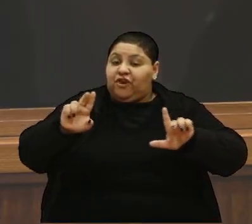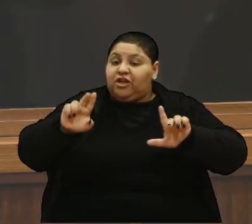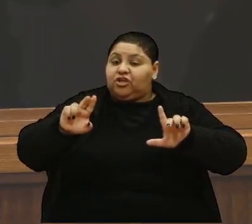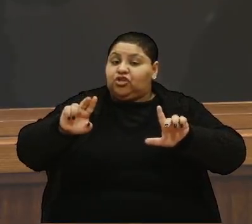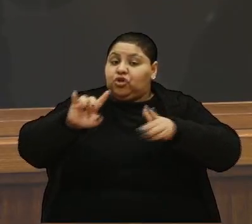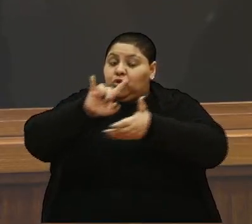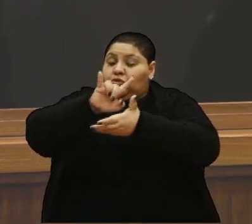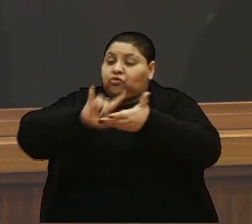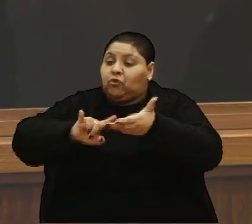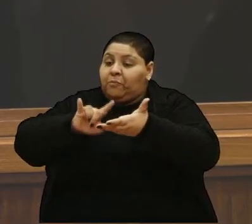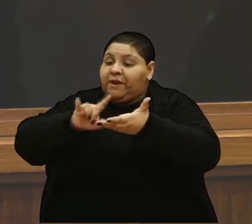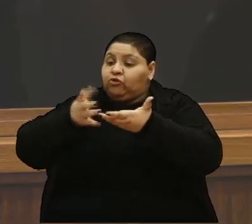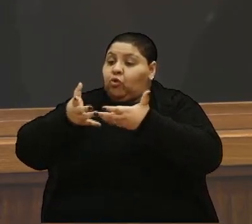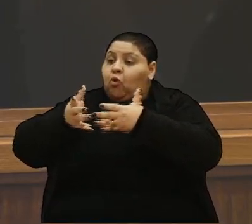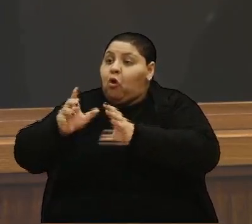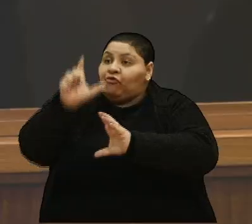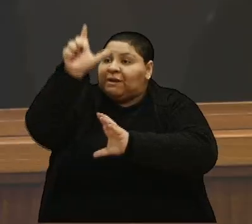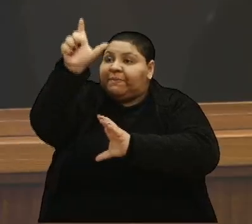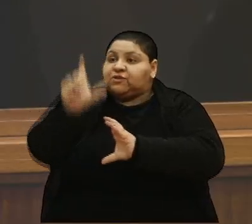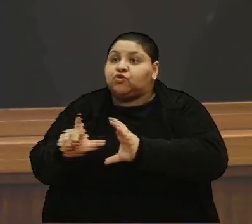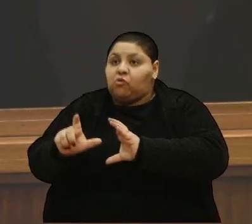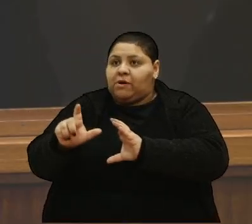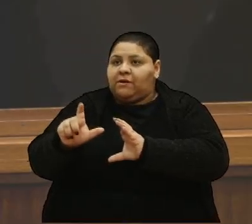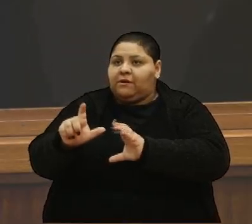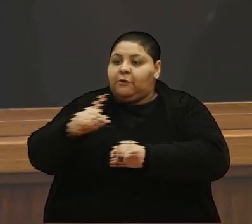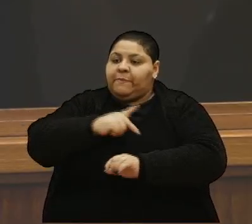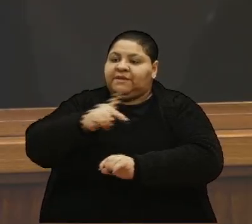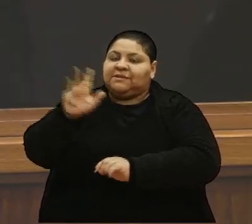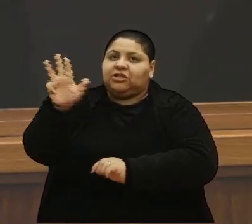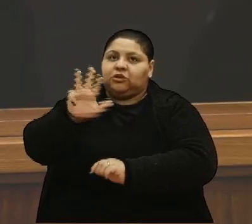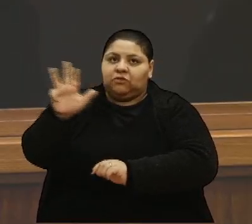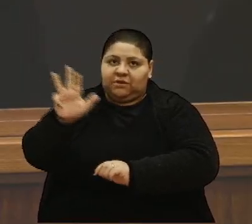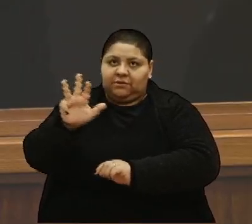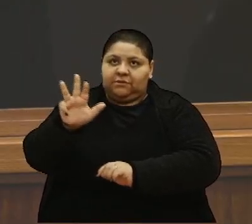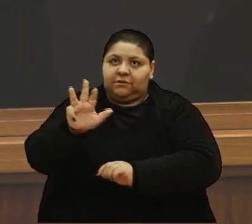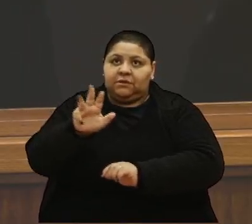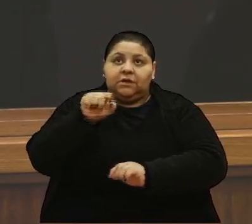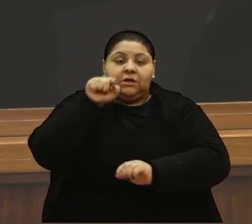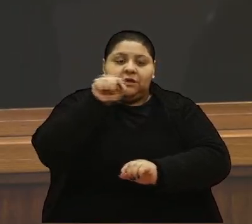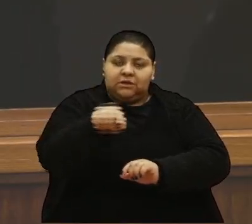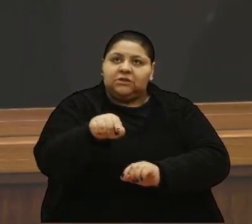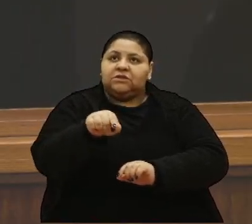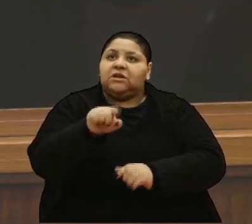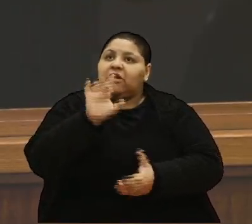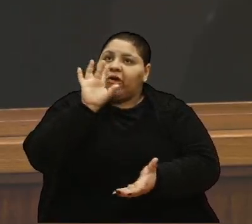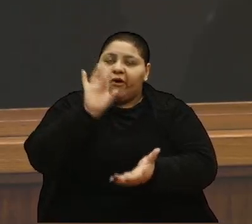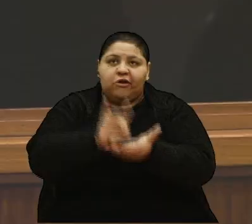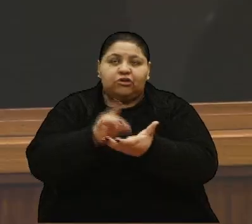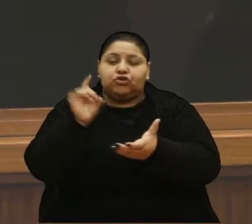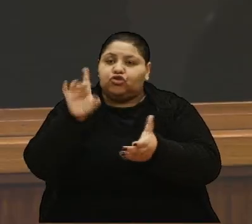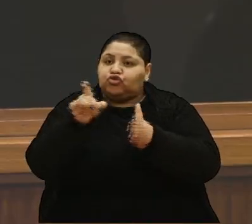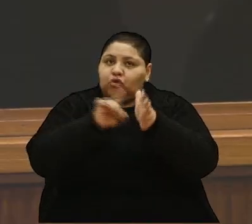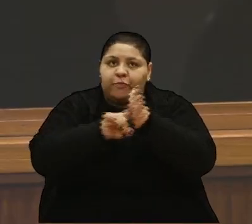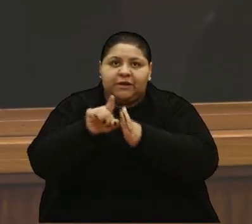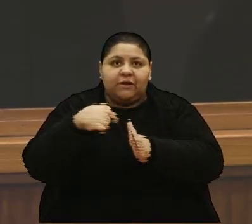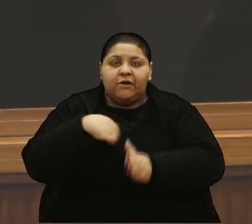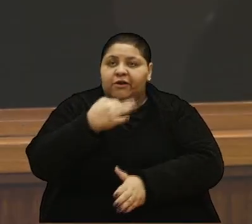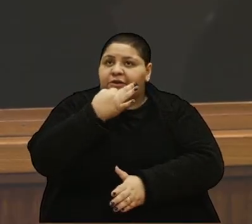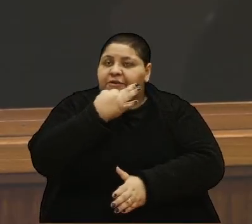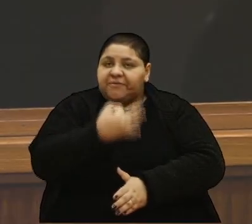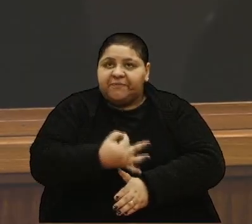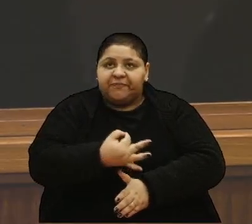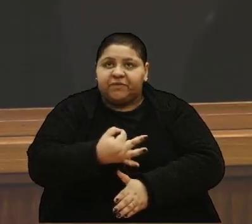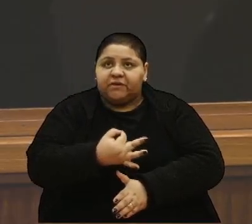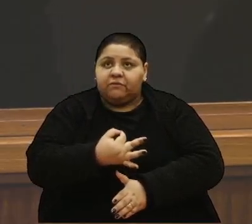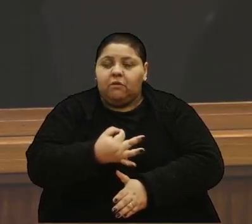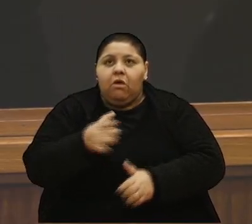ao presidente, porque também na questão das mulheres, isso é dado, é fato, é só pesquisar, não é opinião.